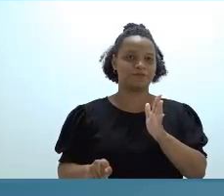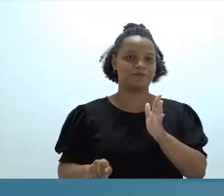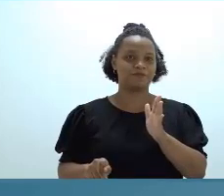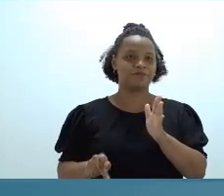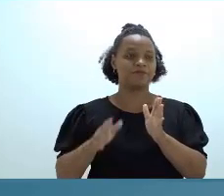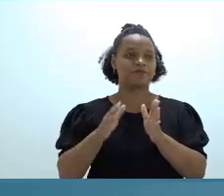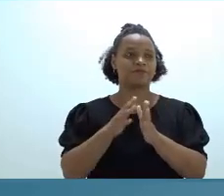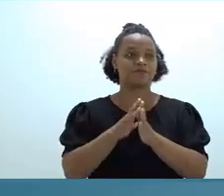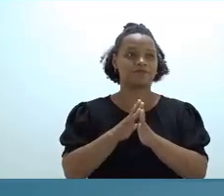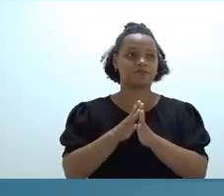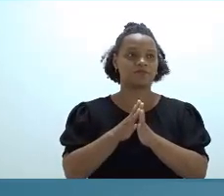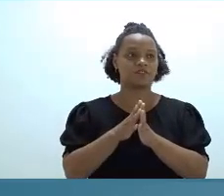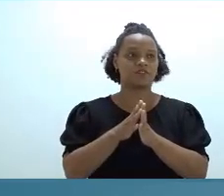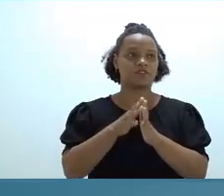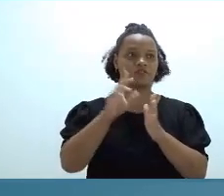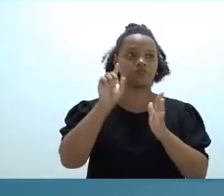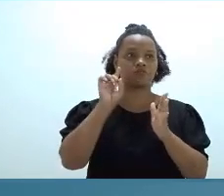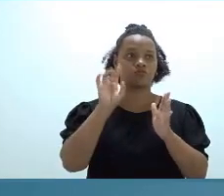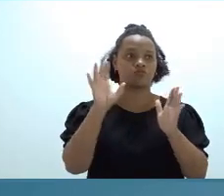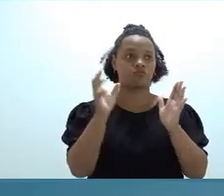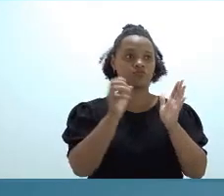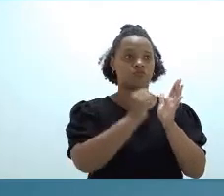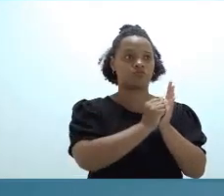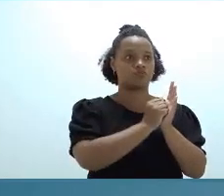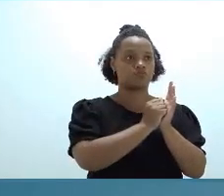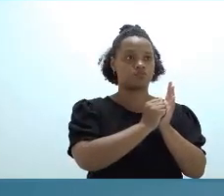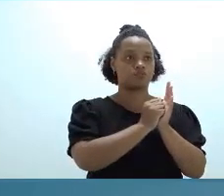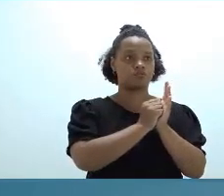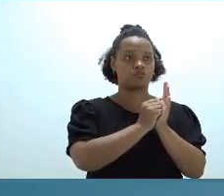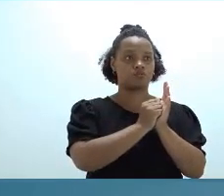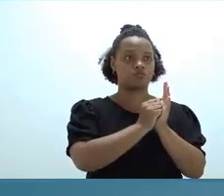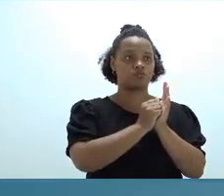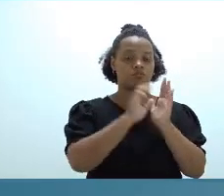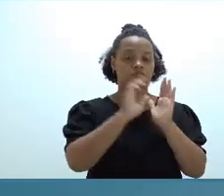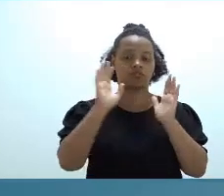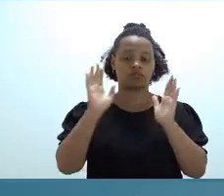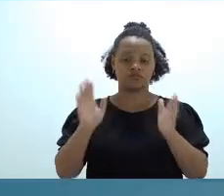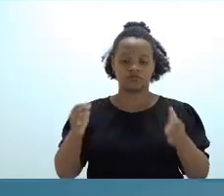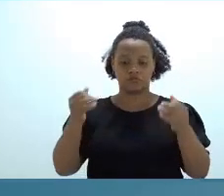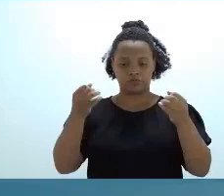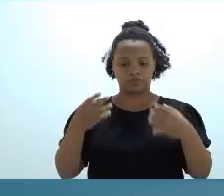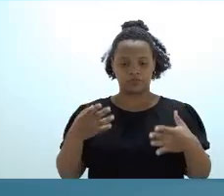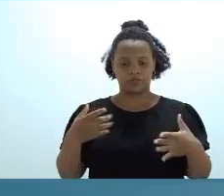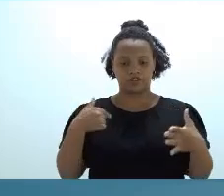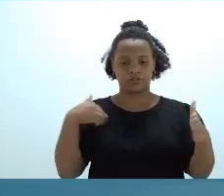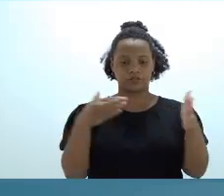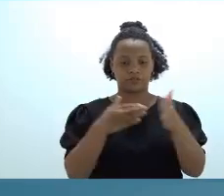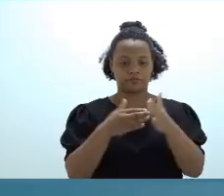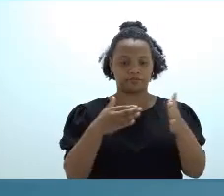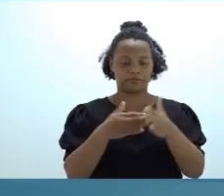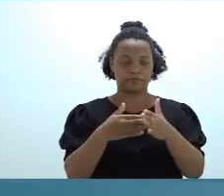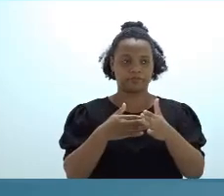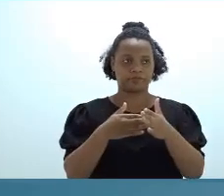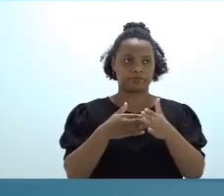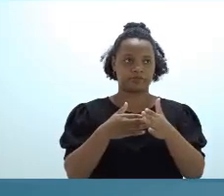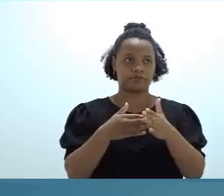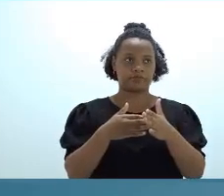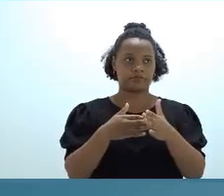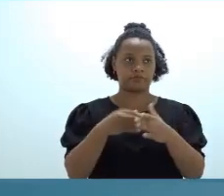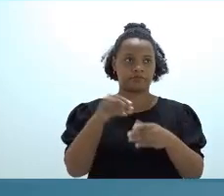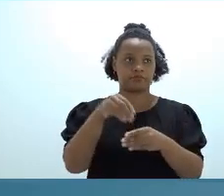Presidente, só para confirmar. Eu já arguí minha suspeição anteriormente, só para confirmar. Está